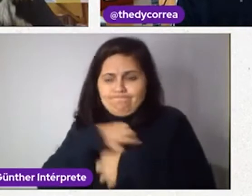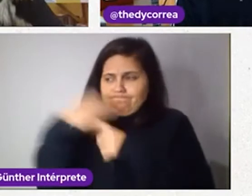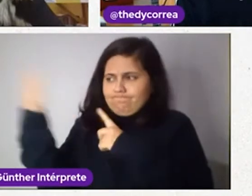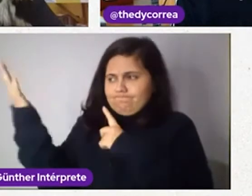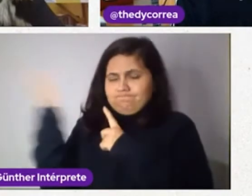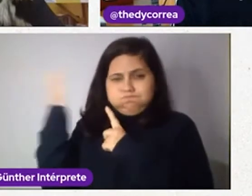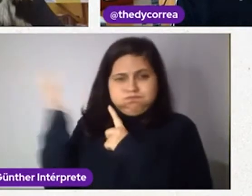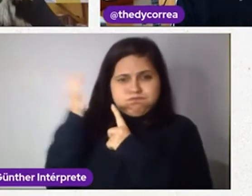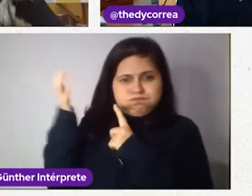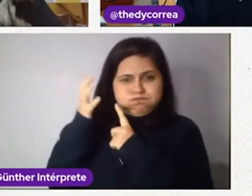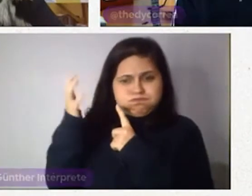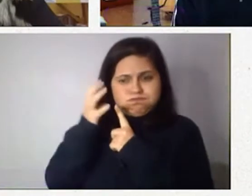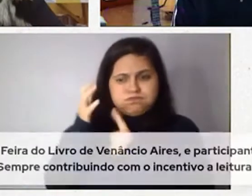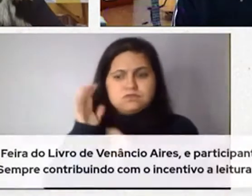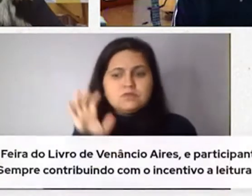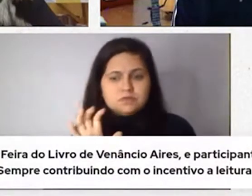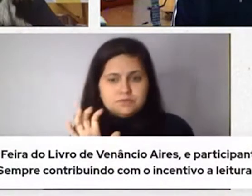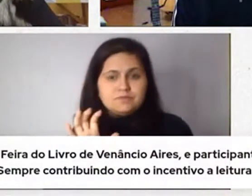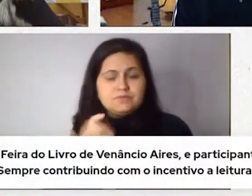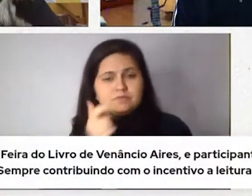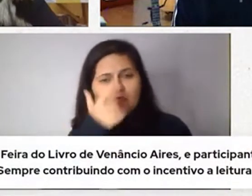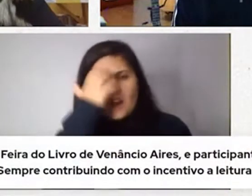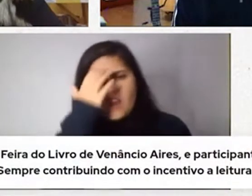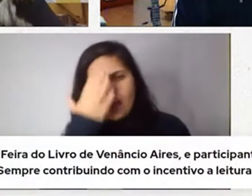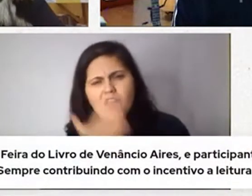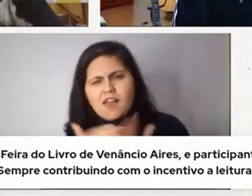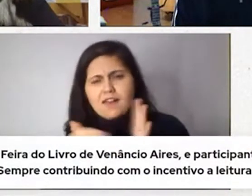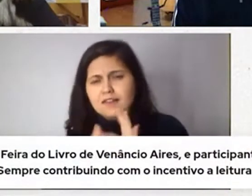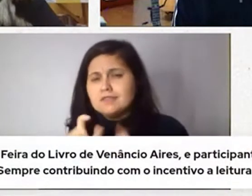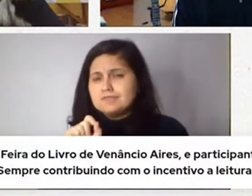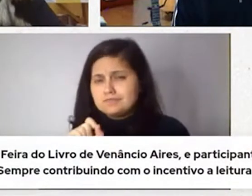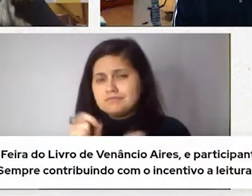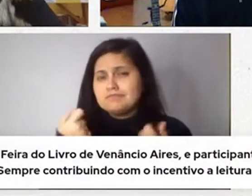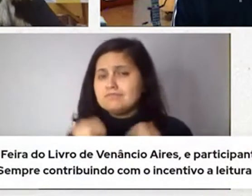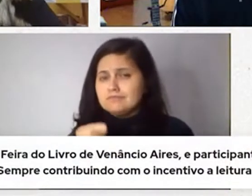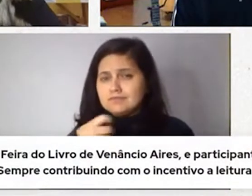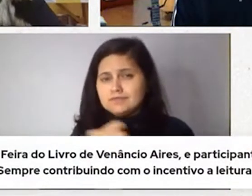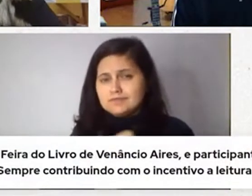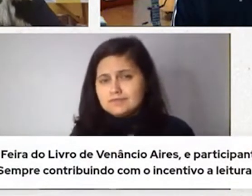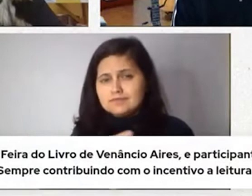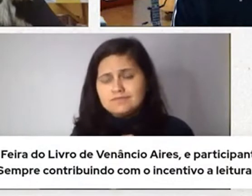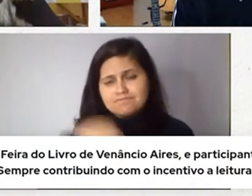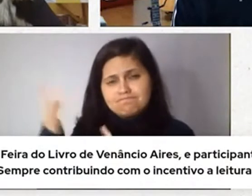né? E eu acho até que deve se sentir afetado. Tem que trazer